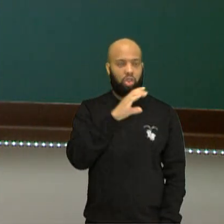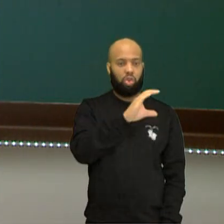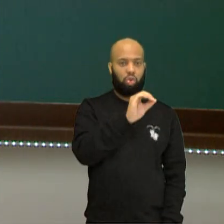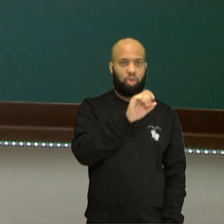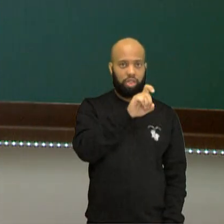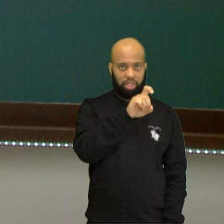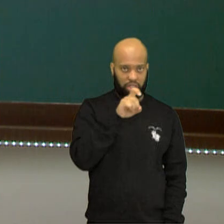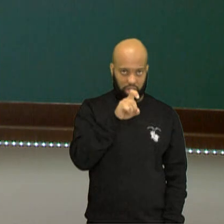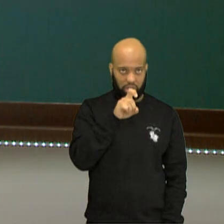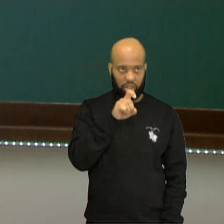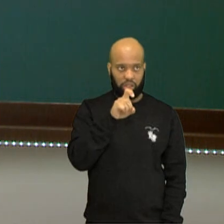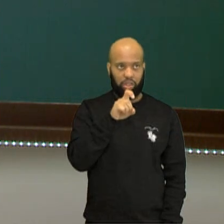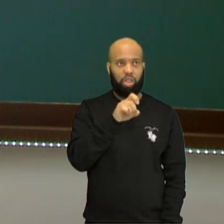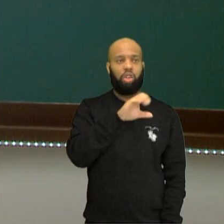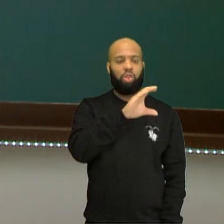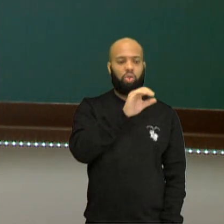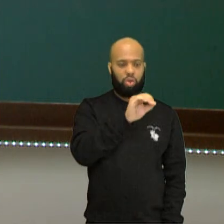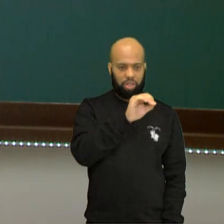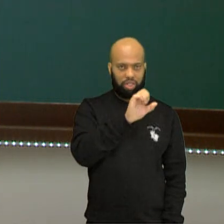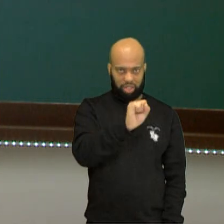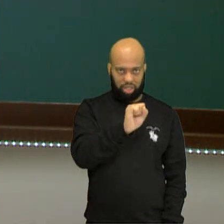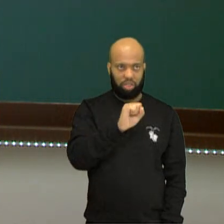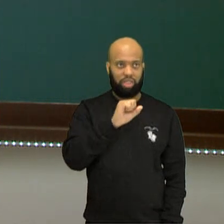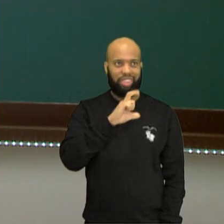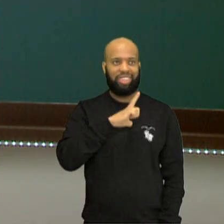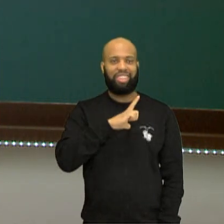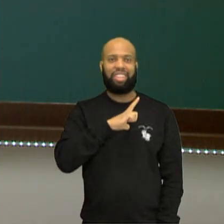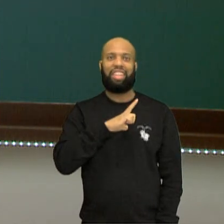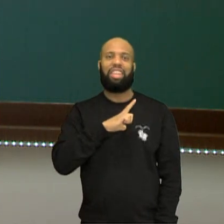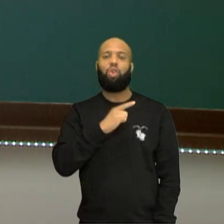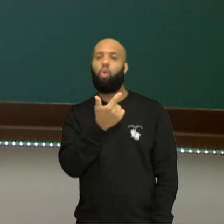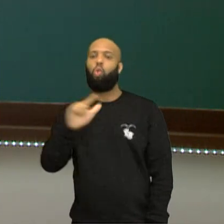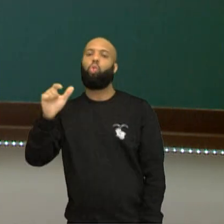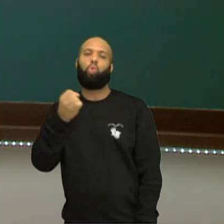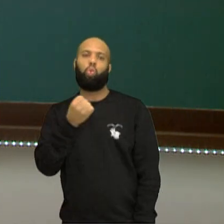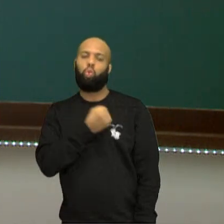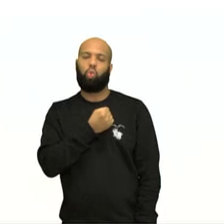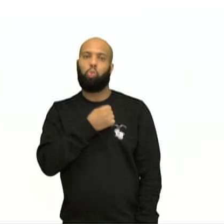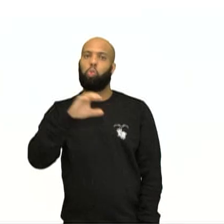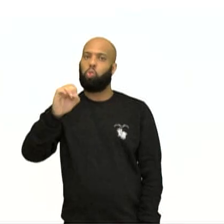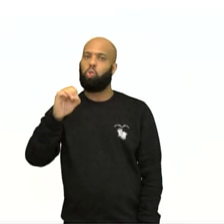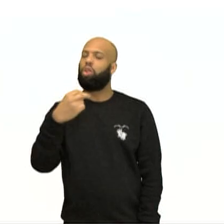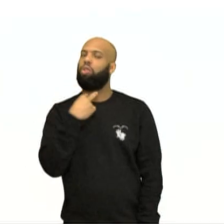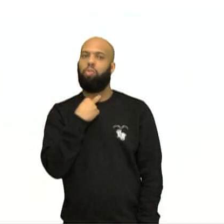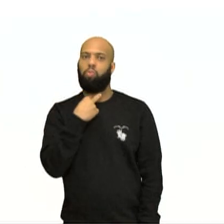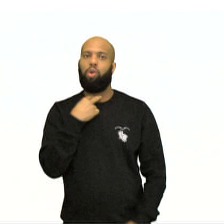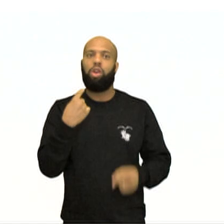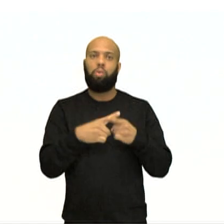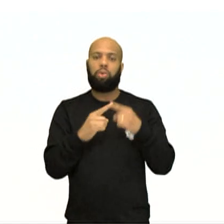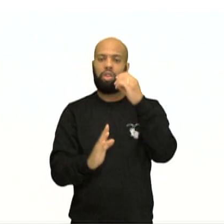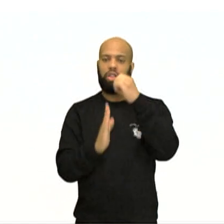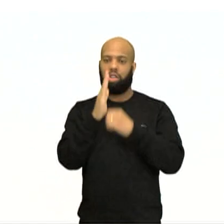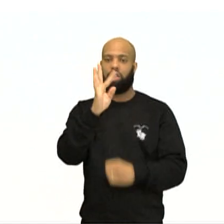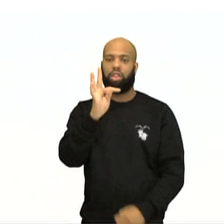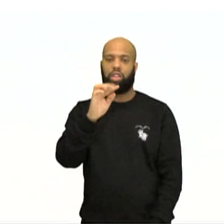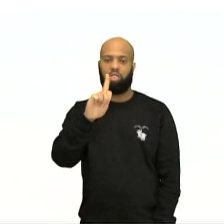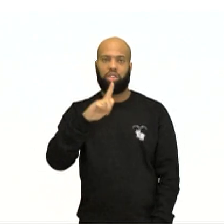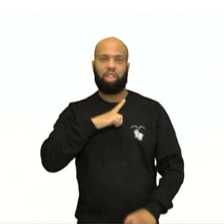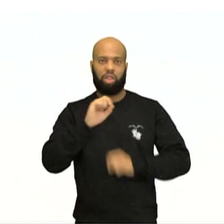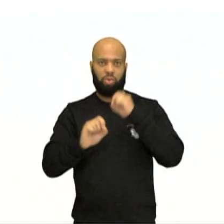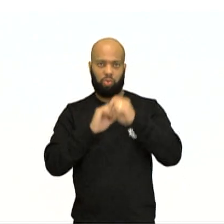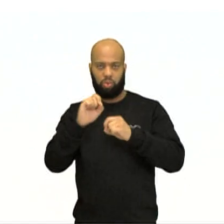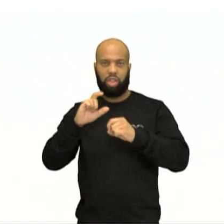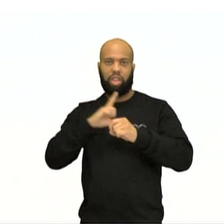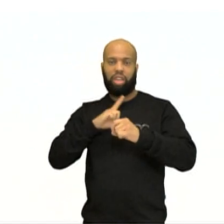o cosseno tem que ser diferente de zero, por quê? Lembra que eu defini para vocês que a tangente de um ângulo é a divisão de seno